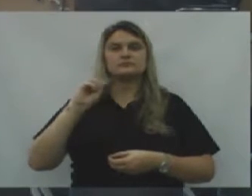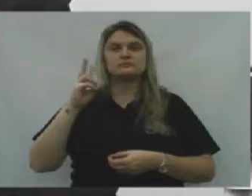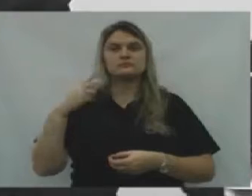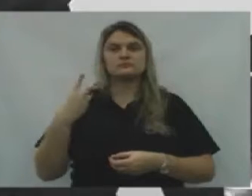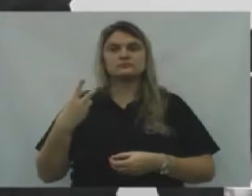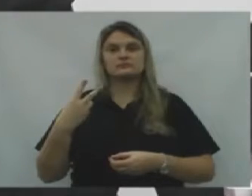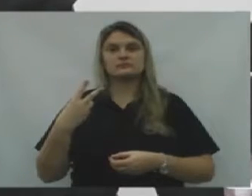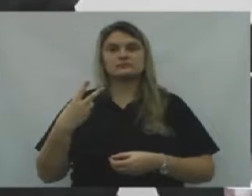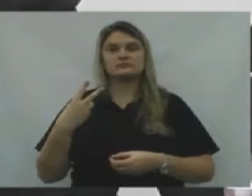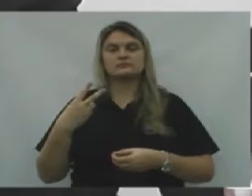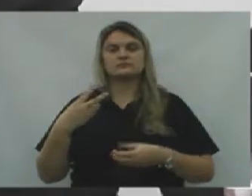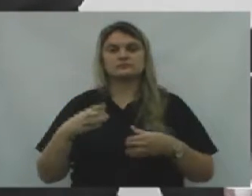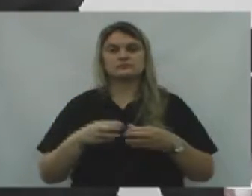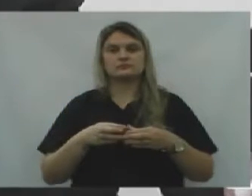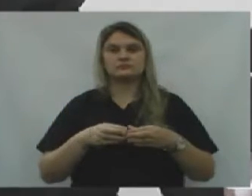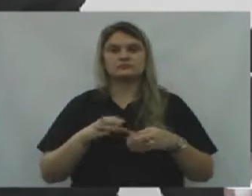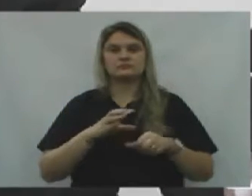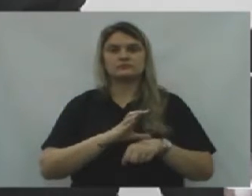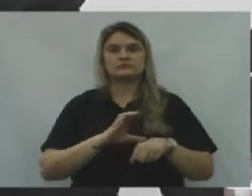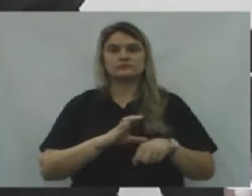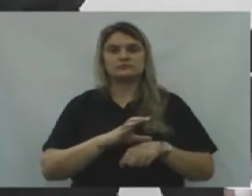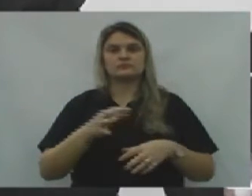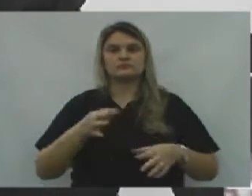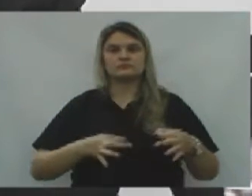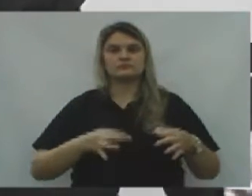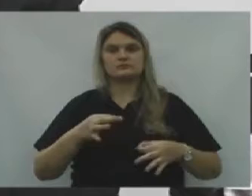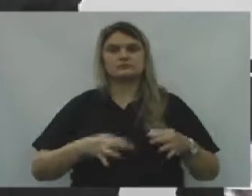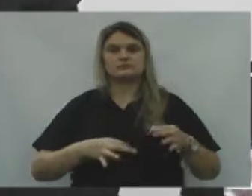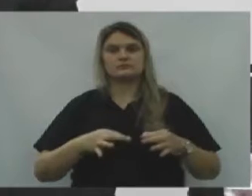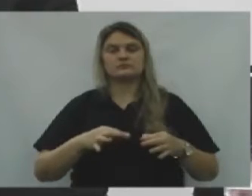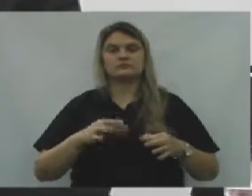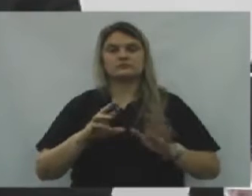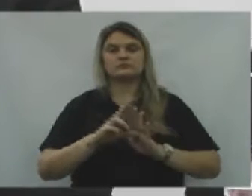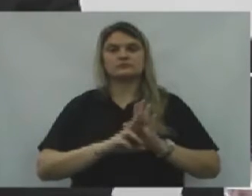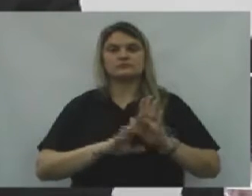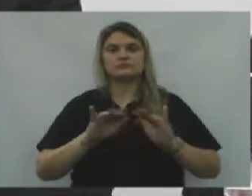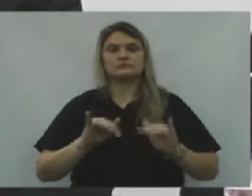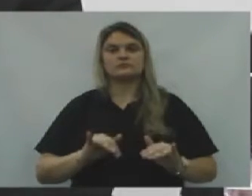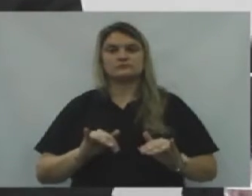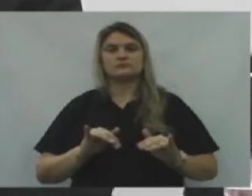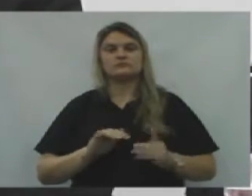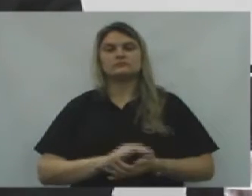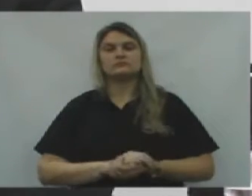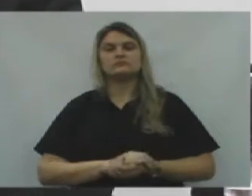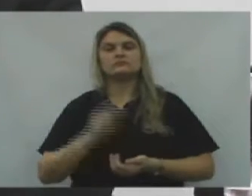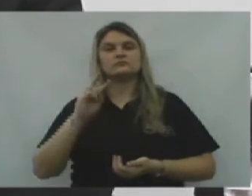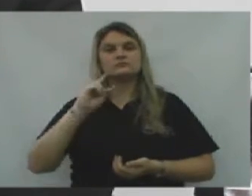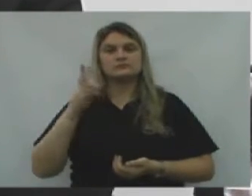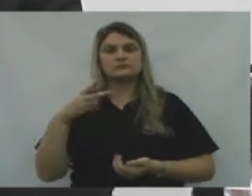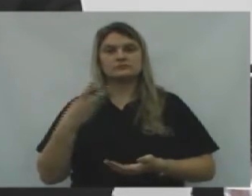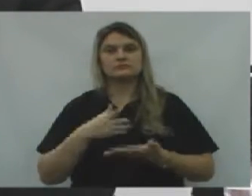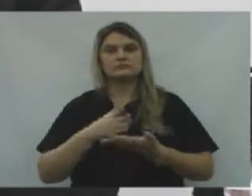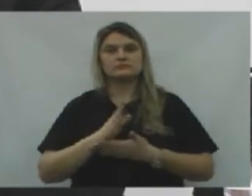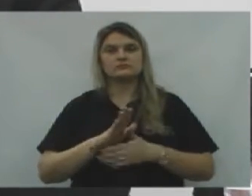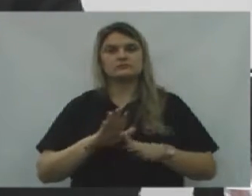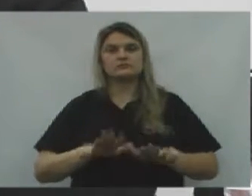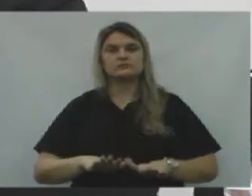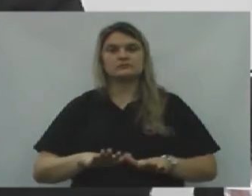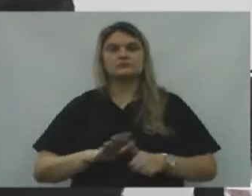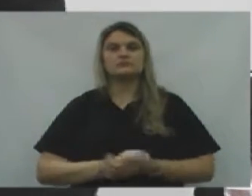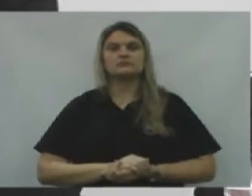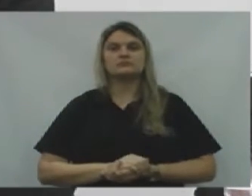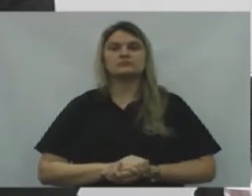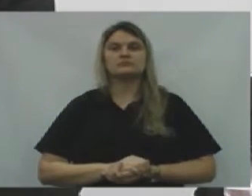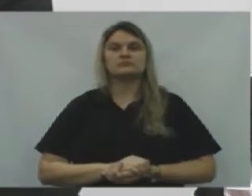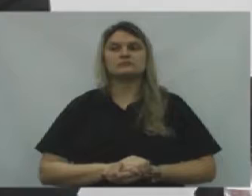o parecer da Comissão de Constituição, Justiça e Redação Final. Os vereadores que aprovam, permaneçam como estão.